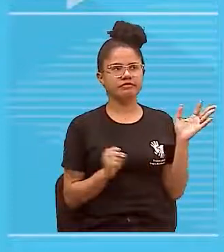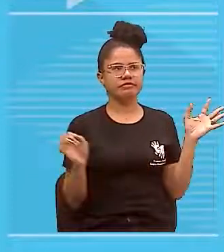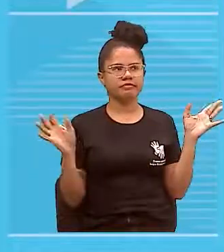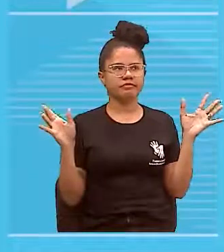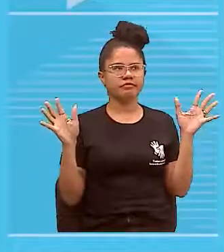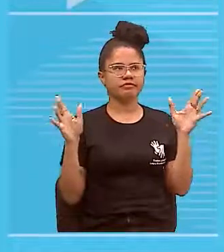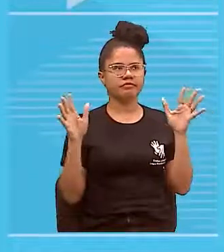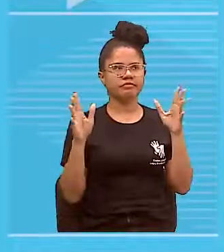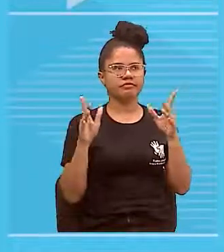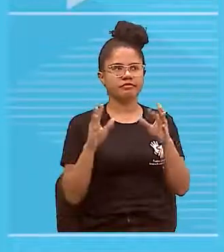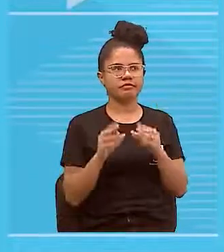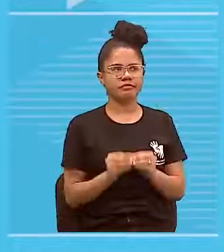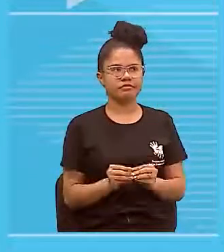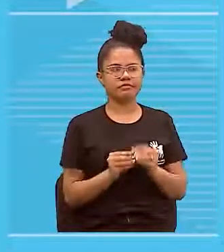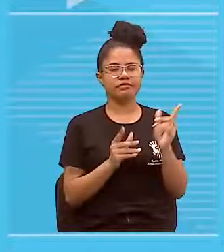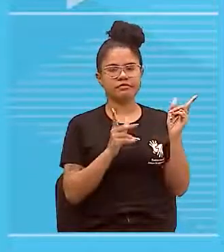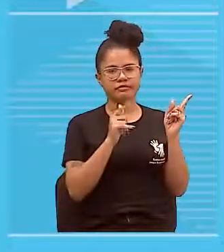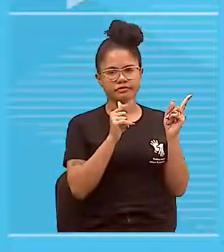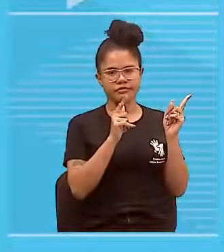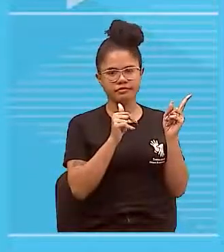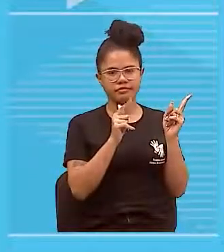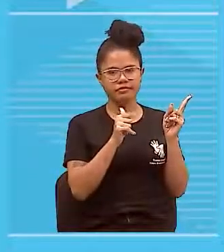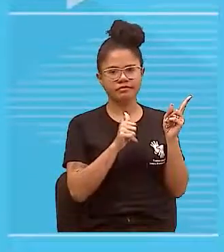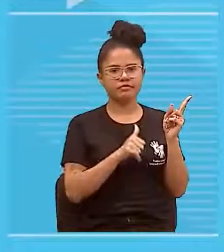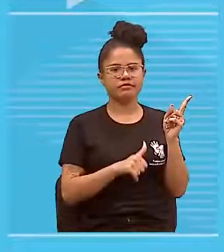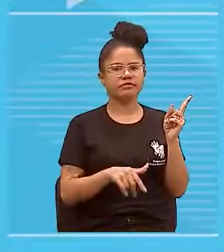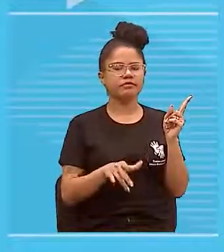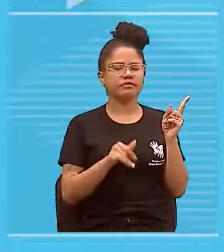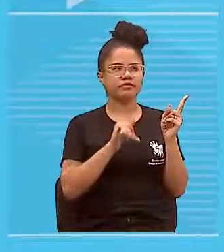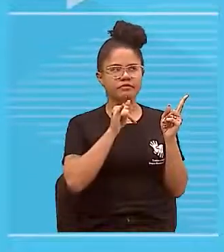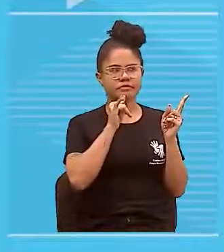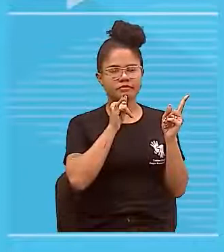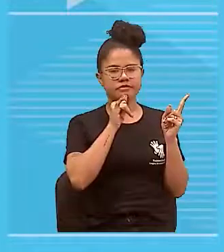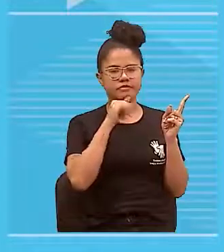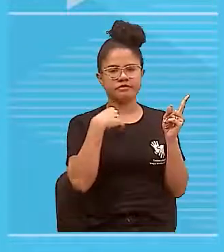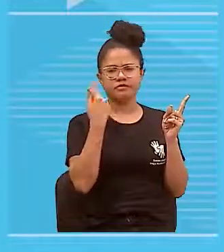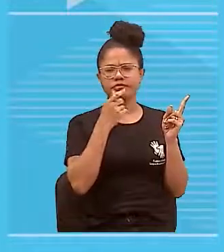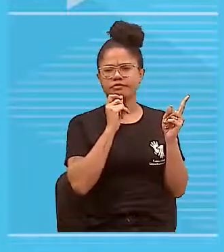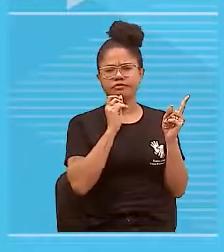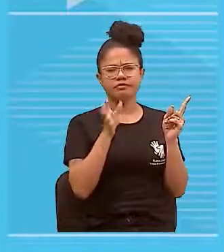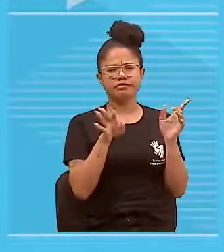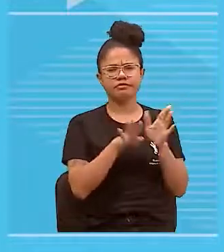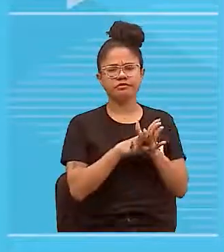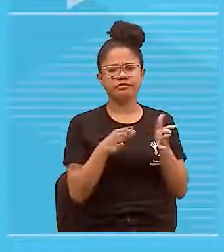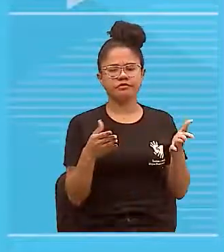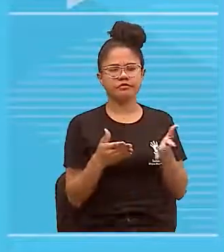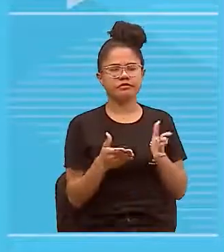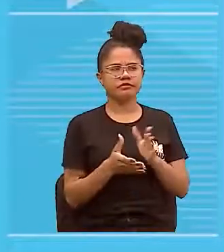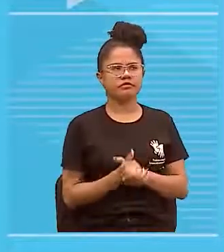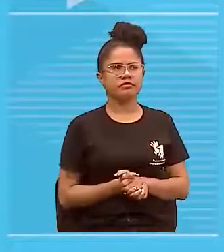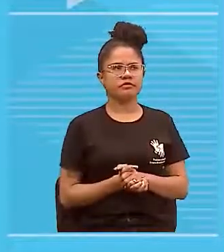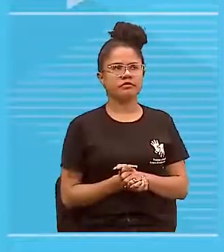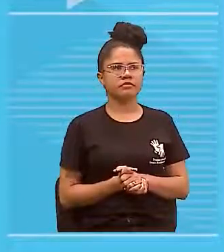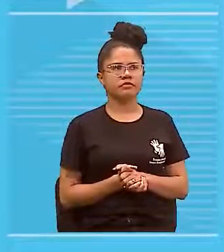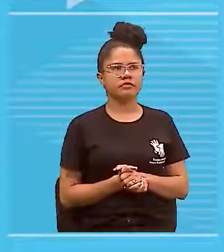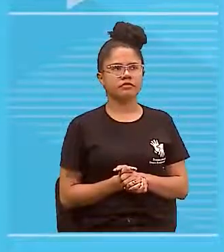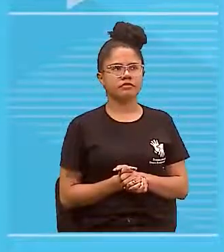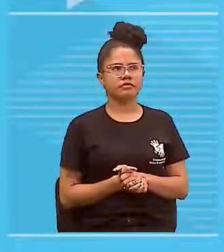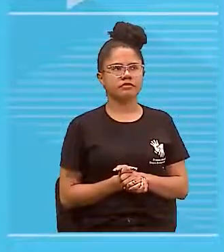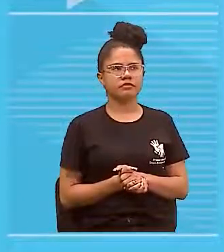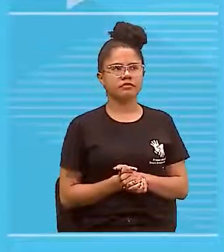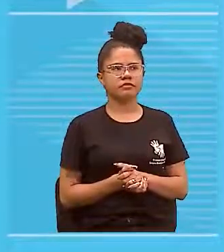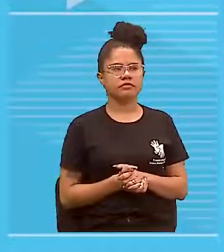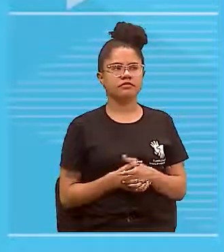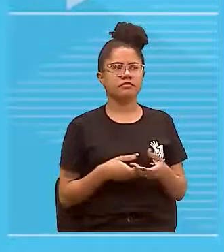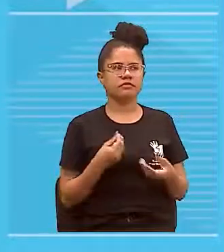certo? Então, a água é um fator abiótico. Para quem não estava aqui, está chegando agora. Temos aqui um fator abiótico, que é